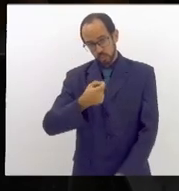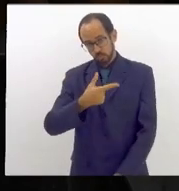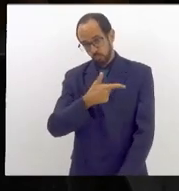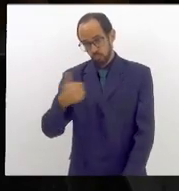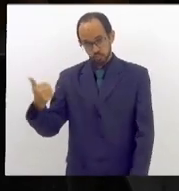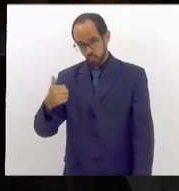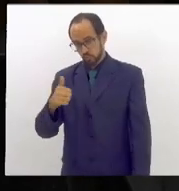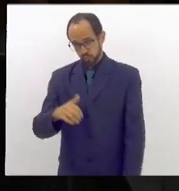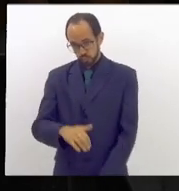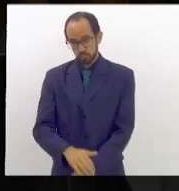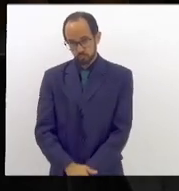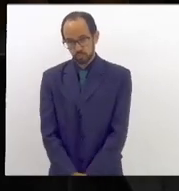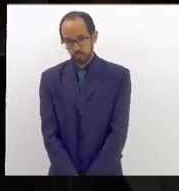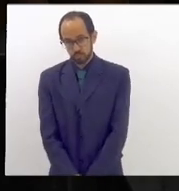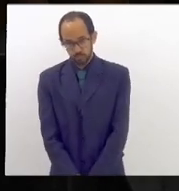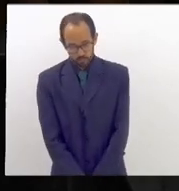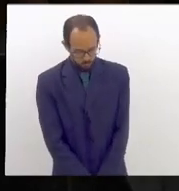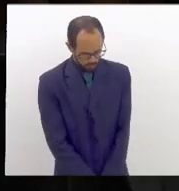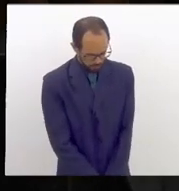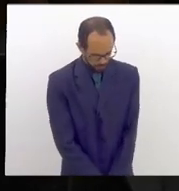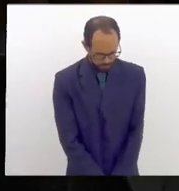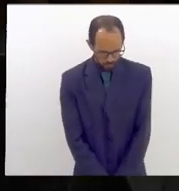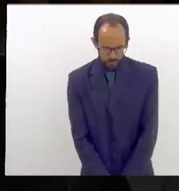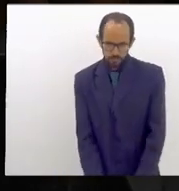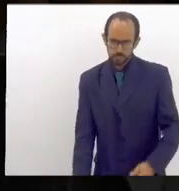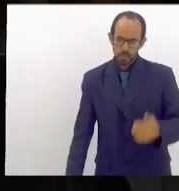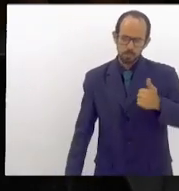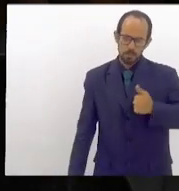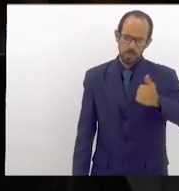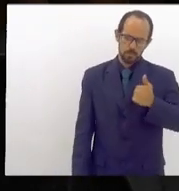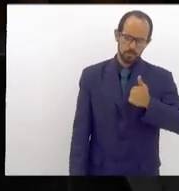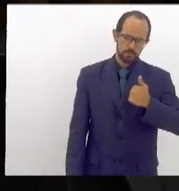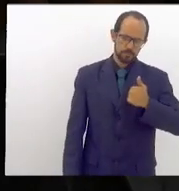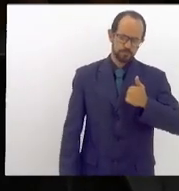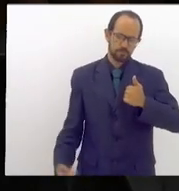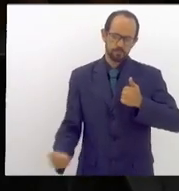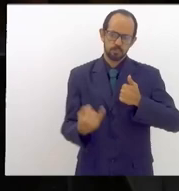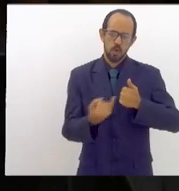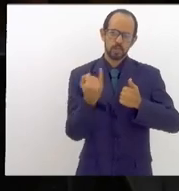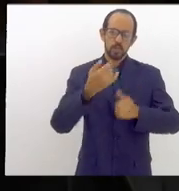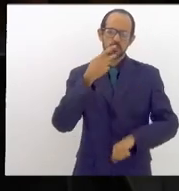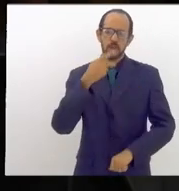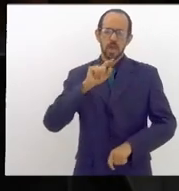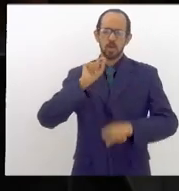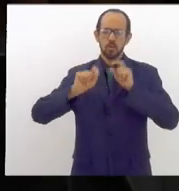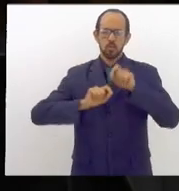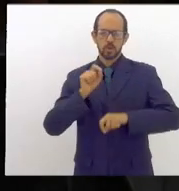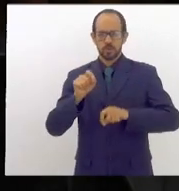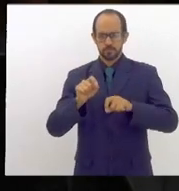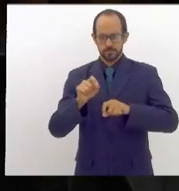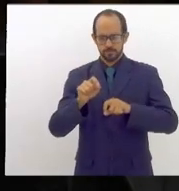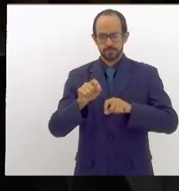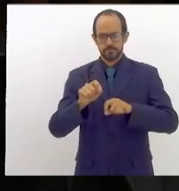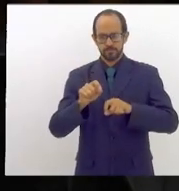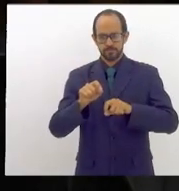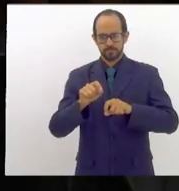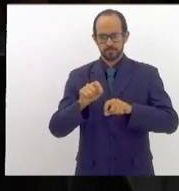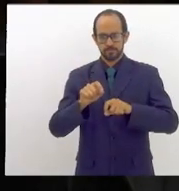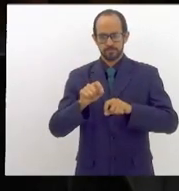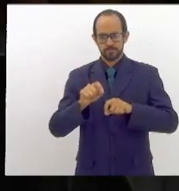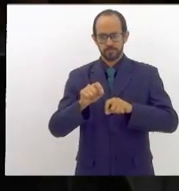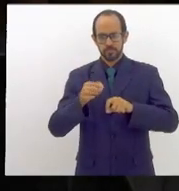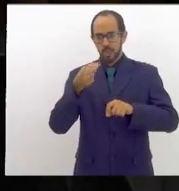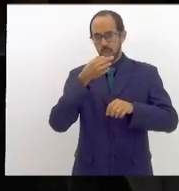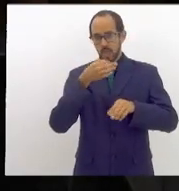2021 primeiro é importante destacar o parecer instrutivo